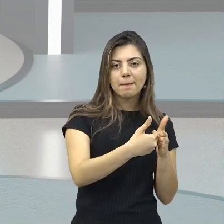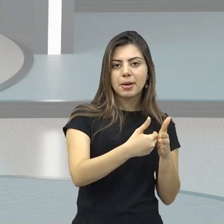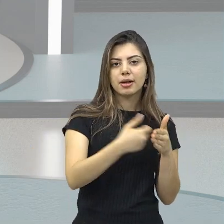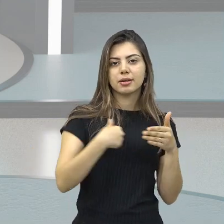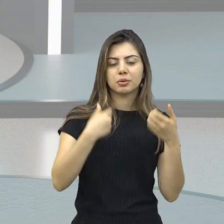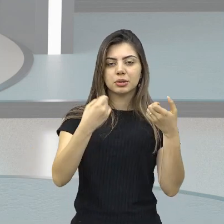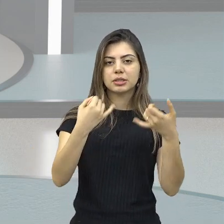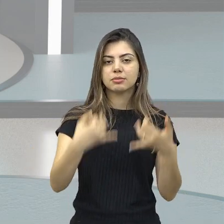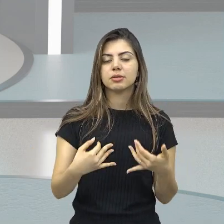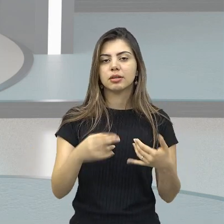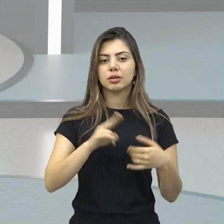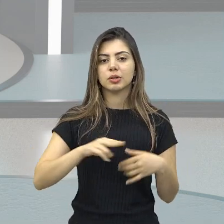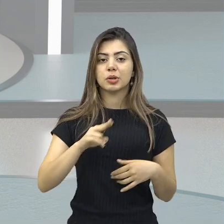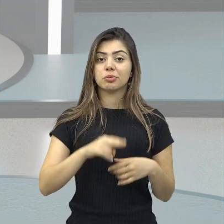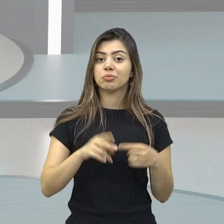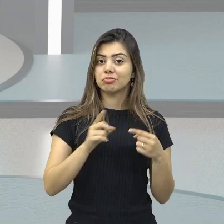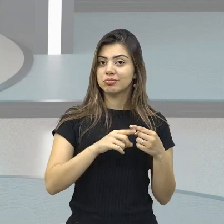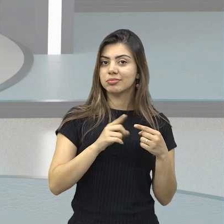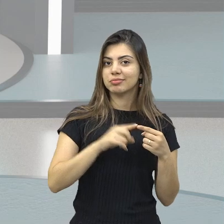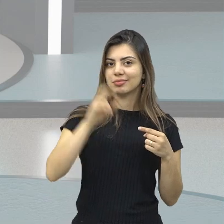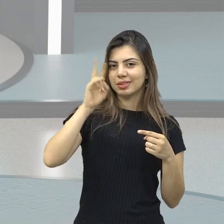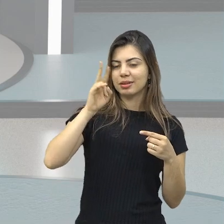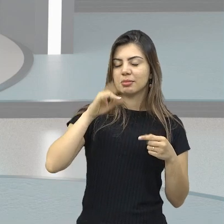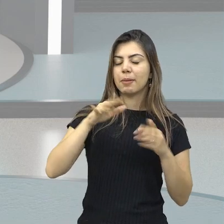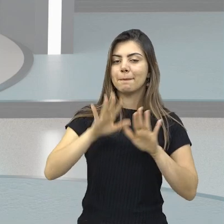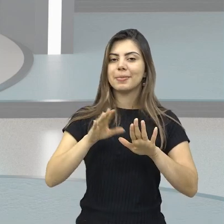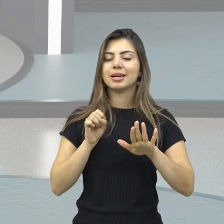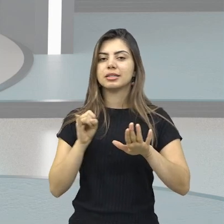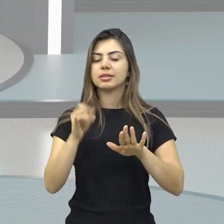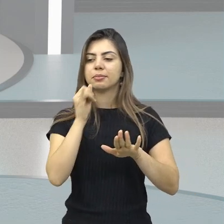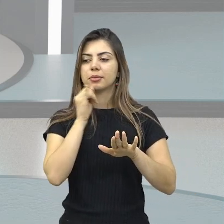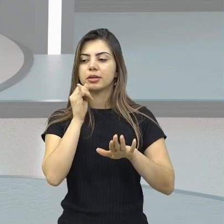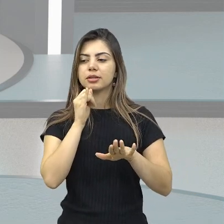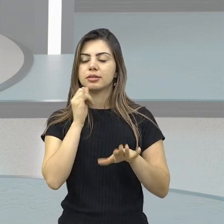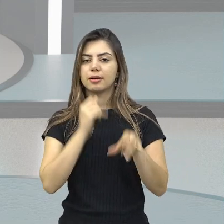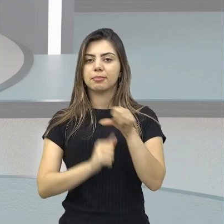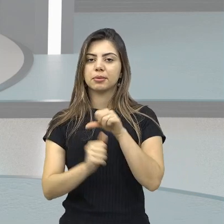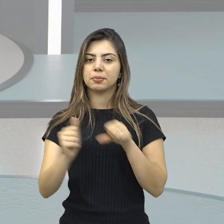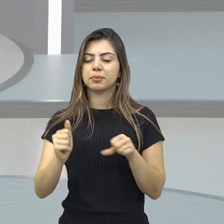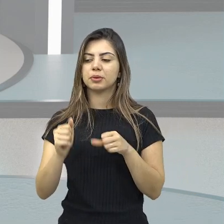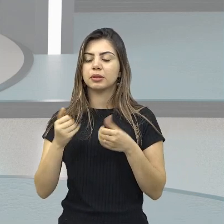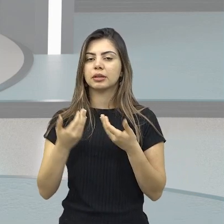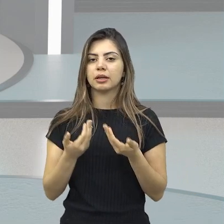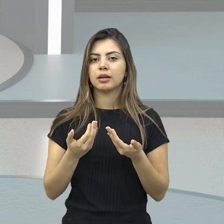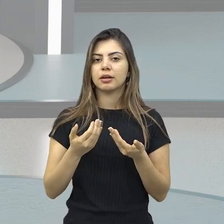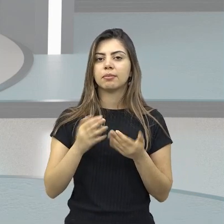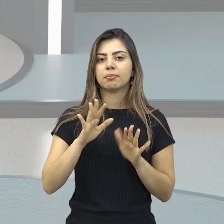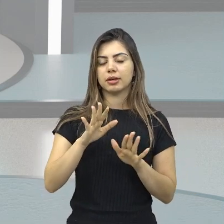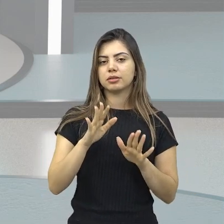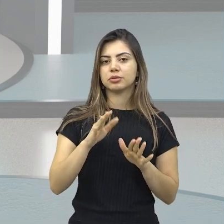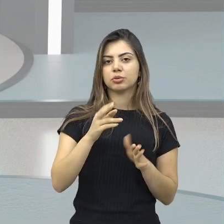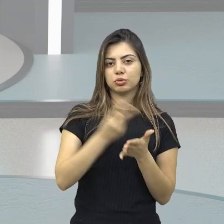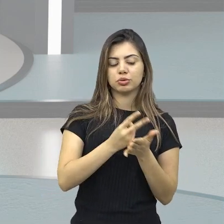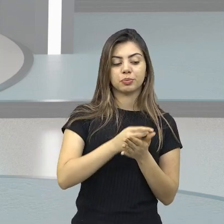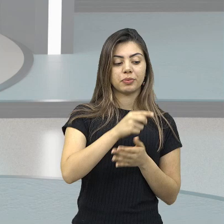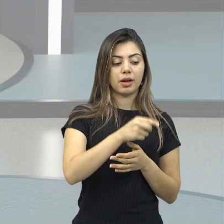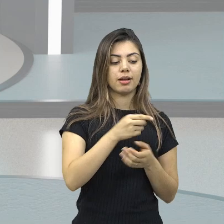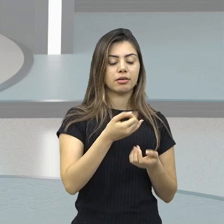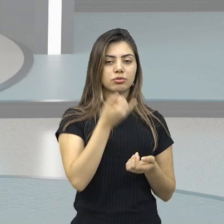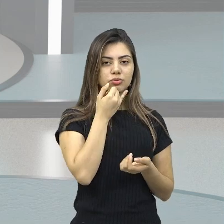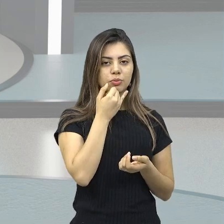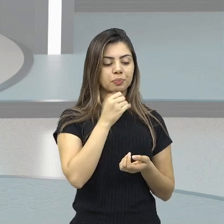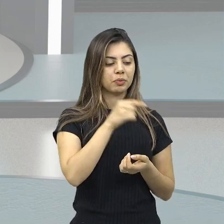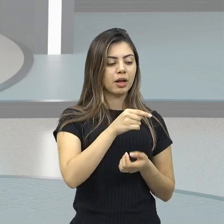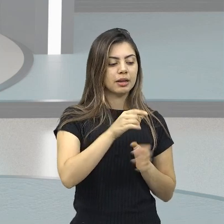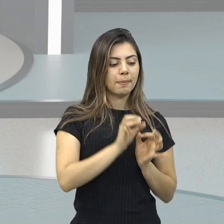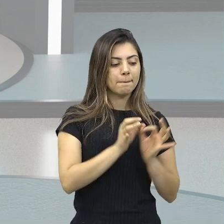falando, vou utilizar o this. Se eu for apontar algo que está perto de mim, eu vou utilizar this.